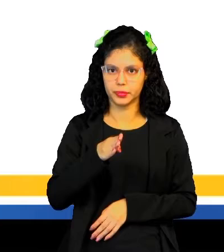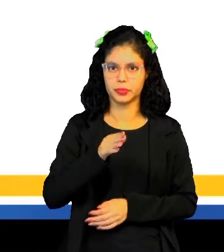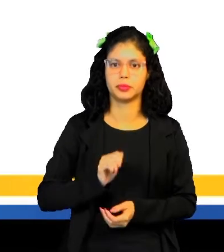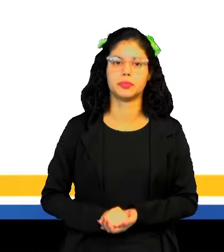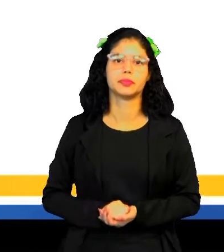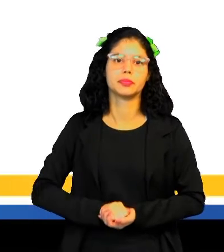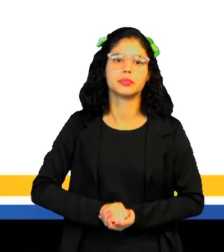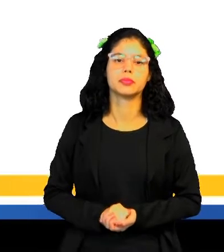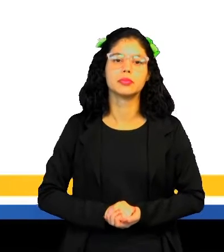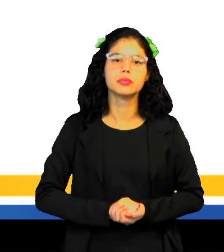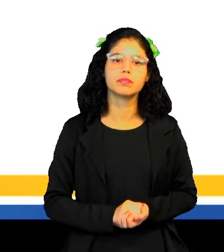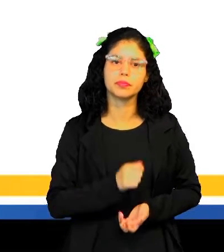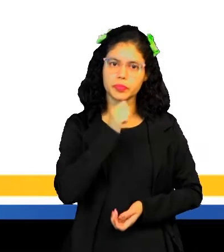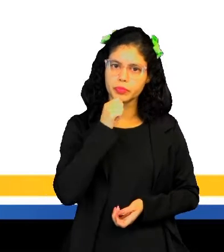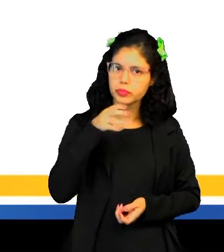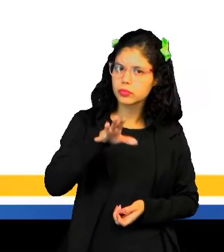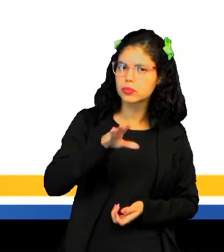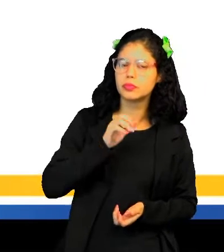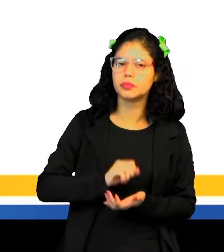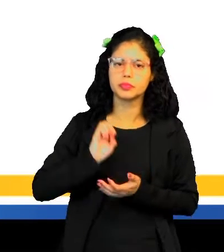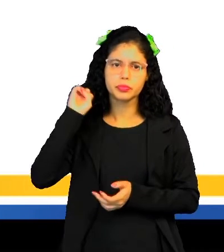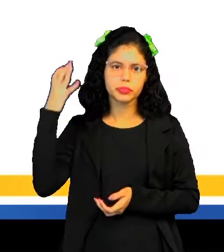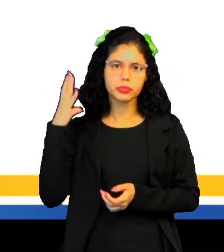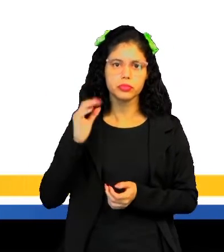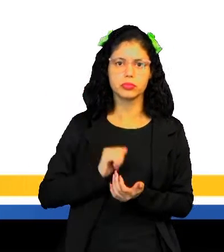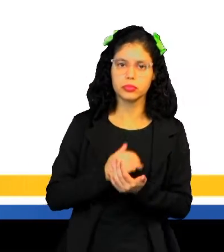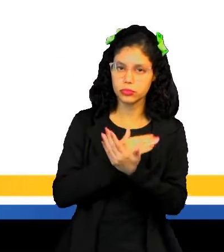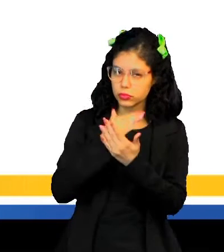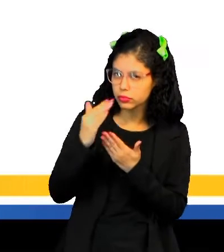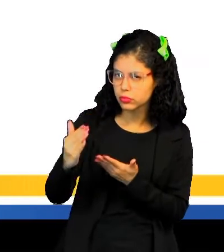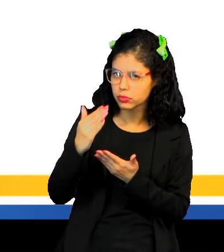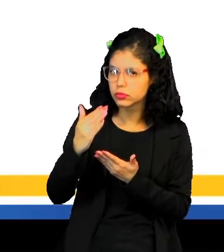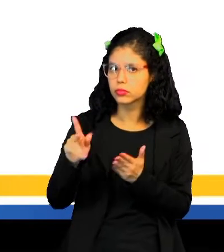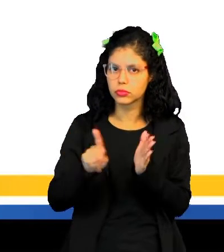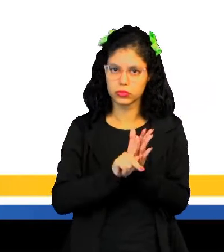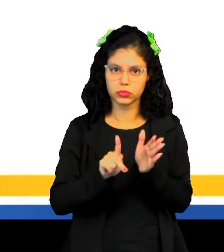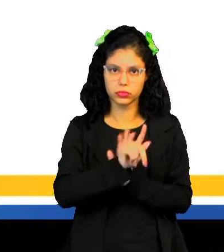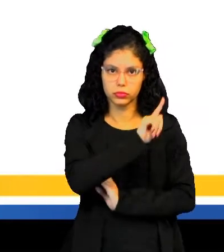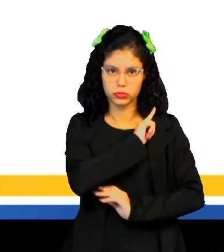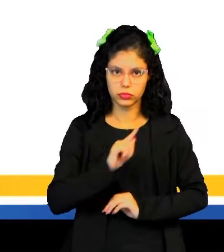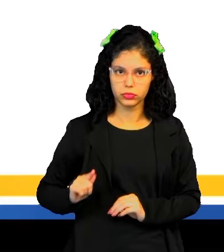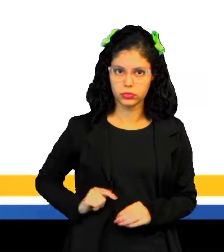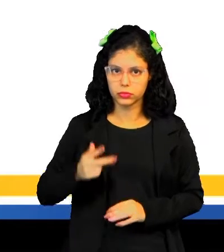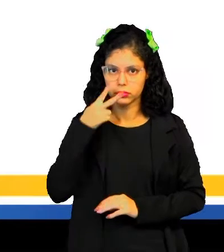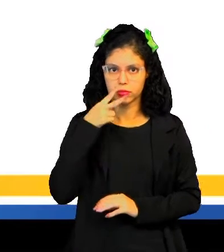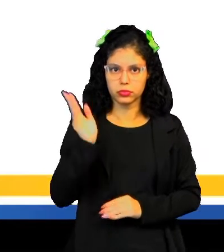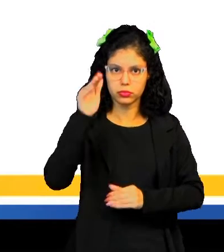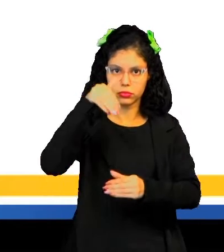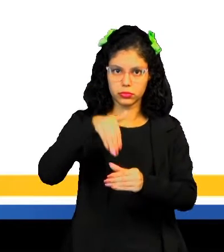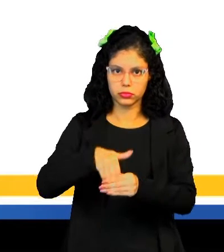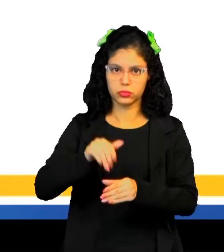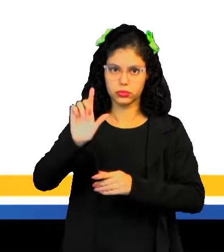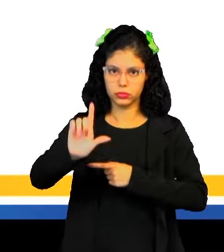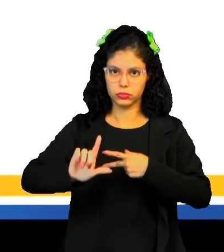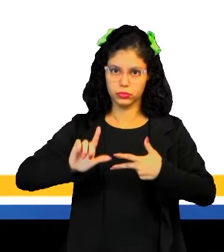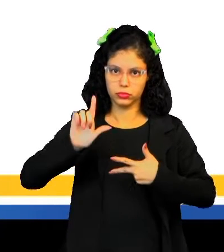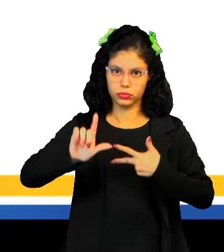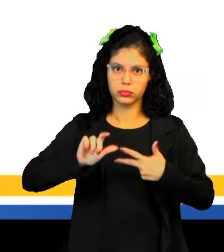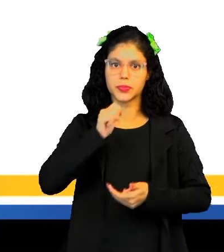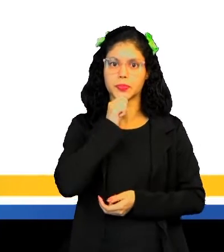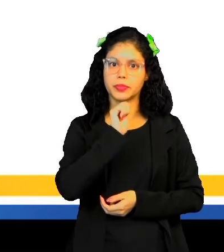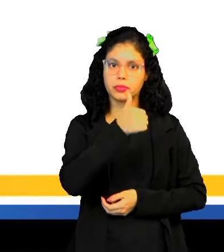militar. Essa situação aconteceu por iniciativa do próprio governo, que viu nas eleições legislativas